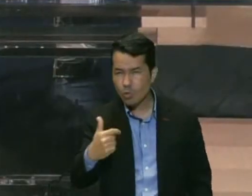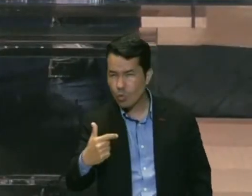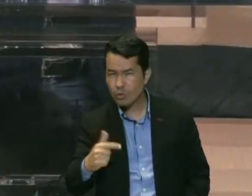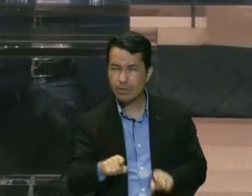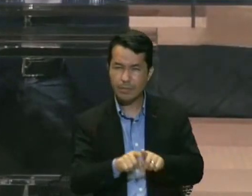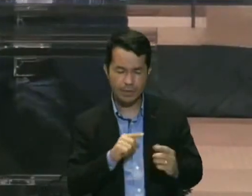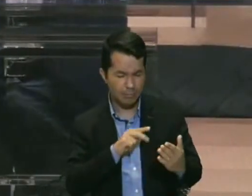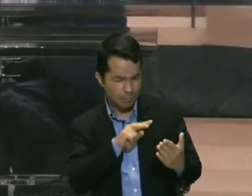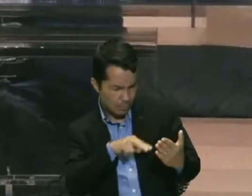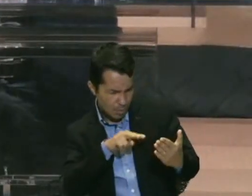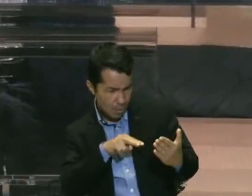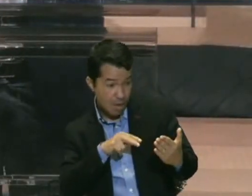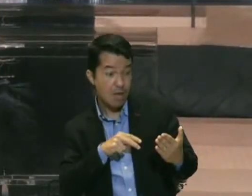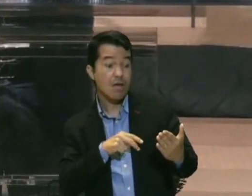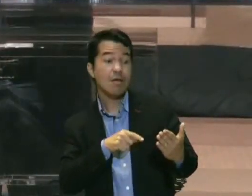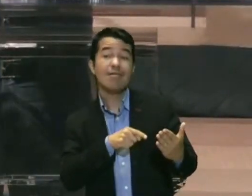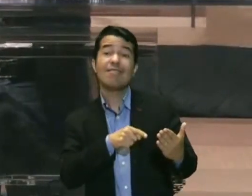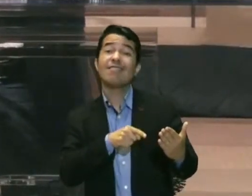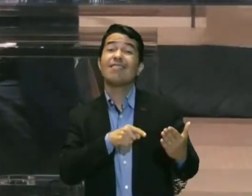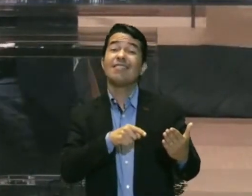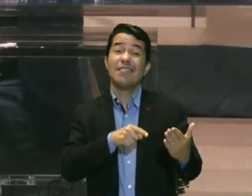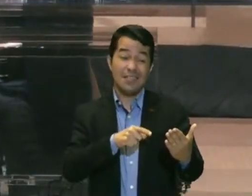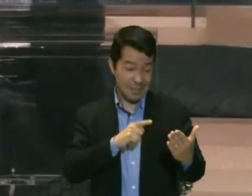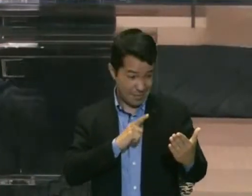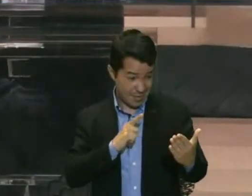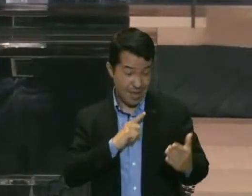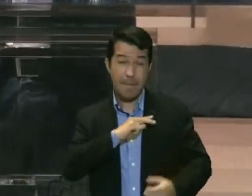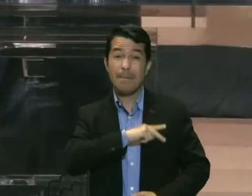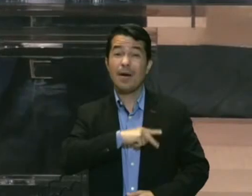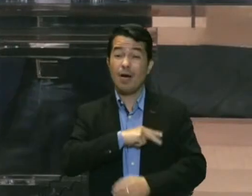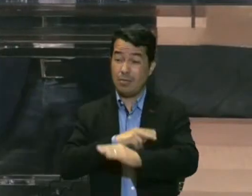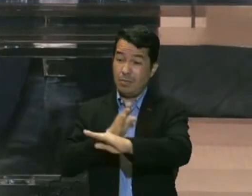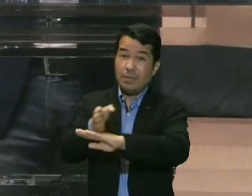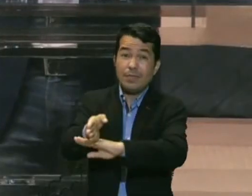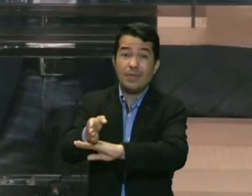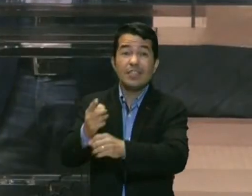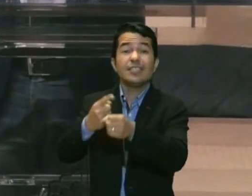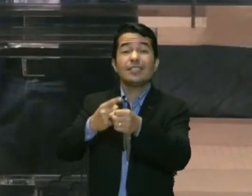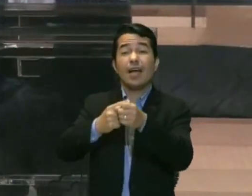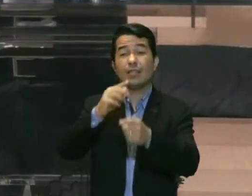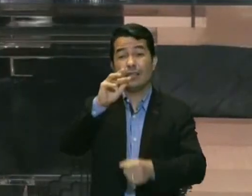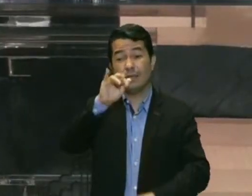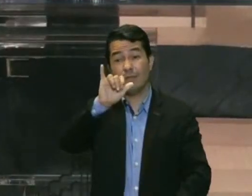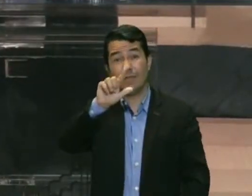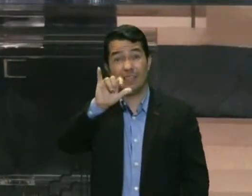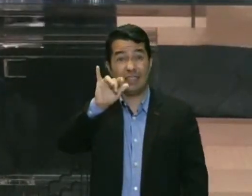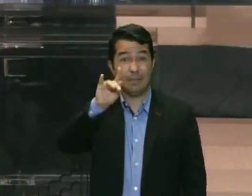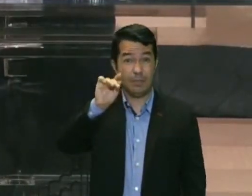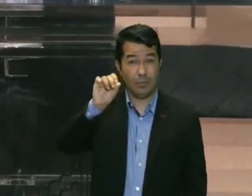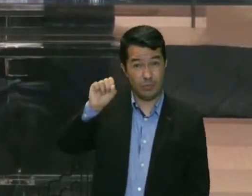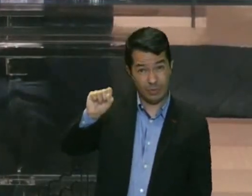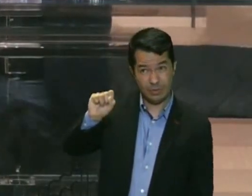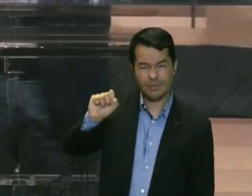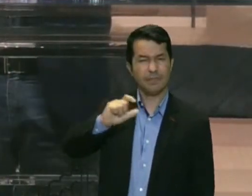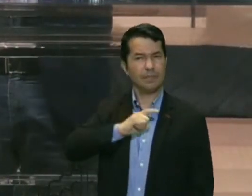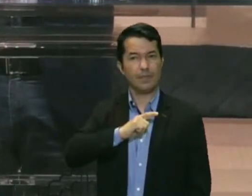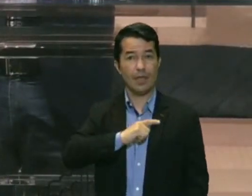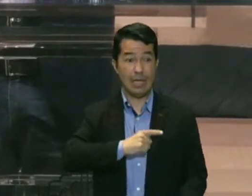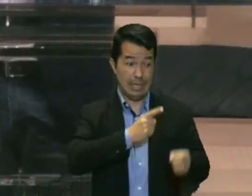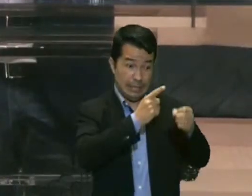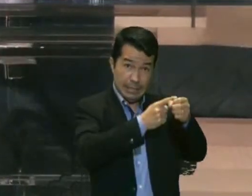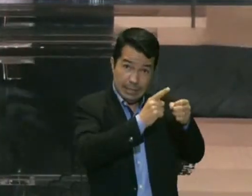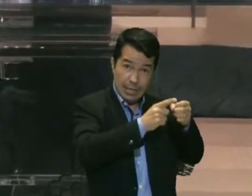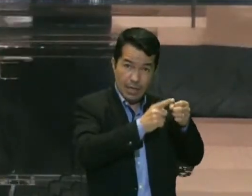em que Paulo vai até a cidade de Filipos, e diz assim no verso 11: partindo de Troade, navegamos diretamente